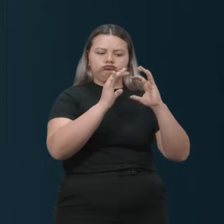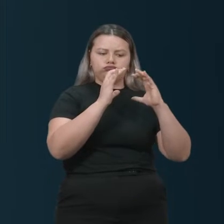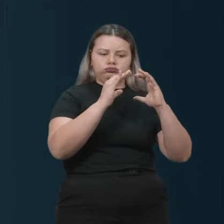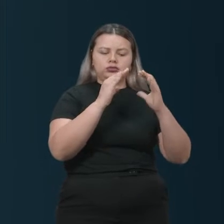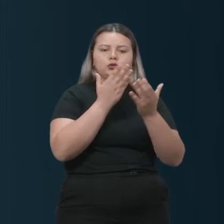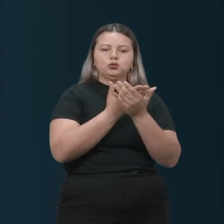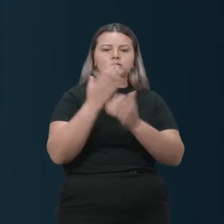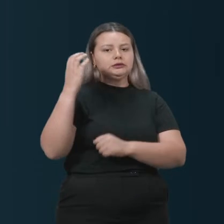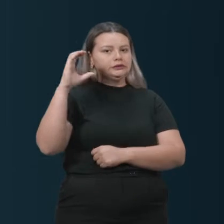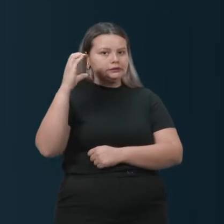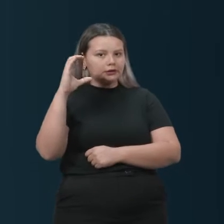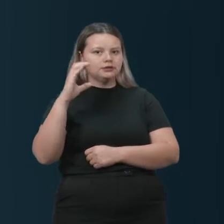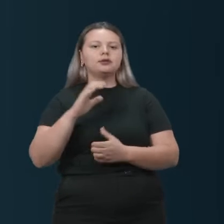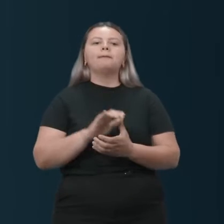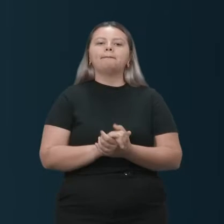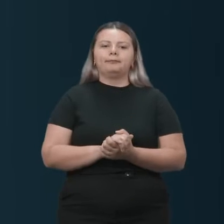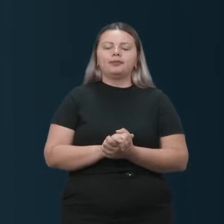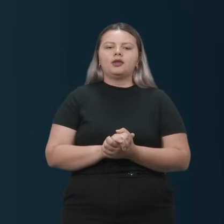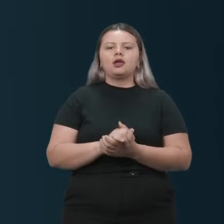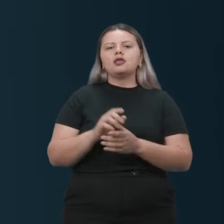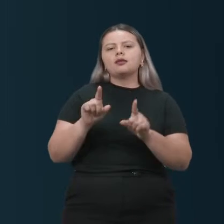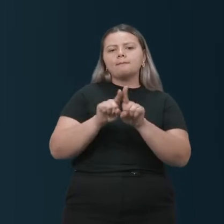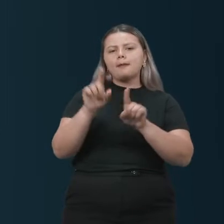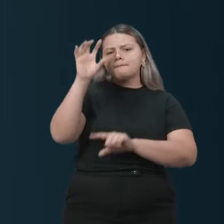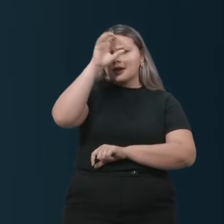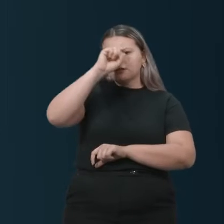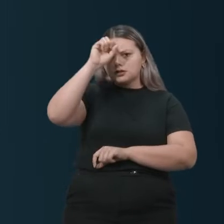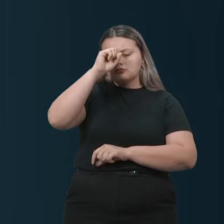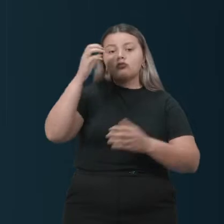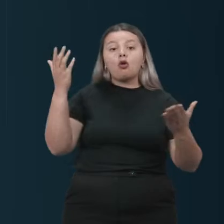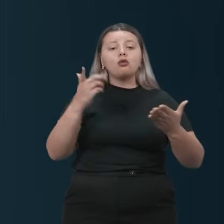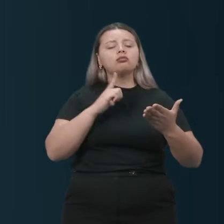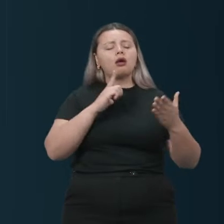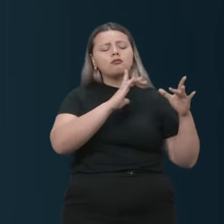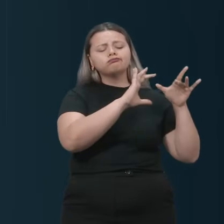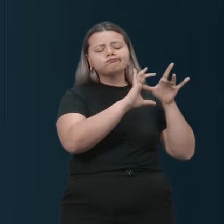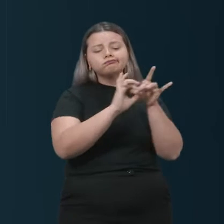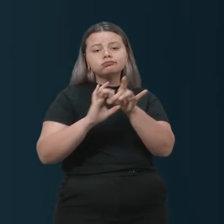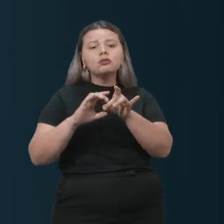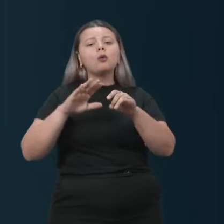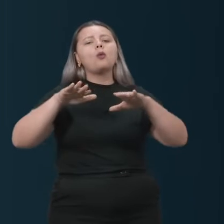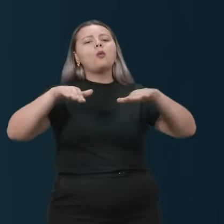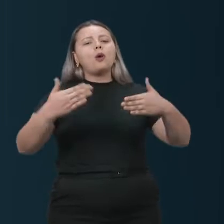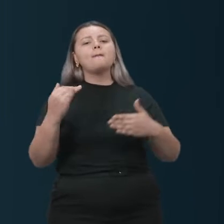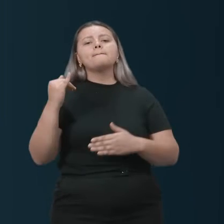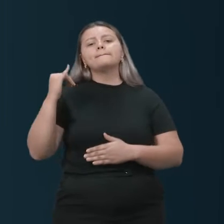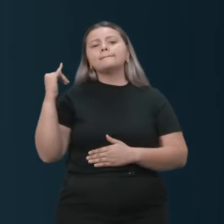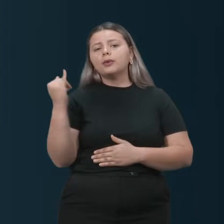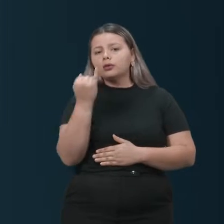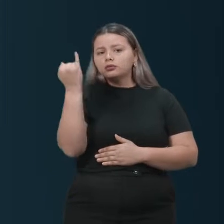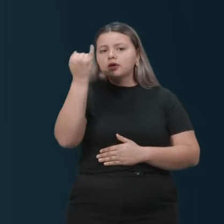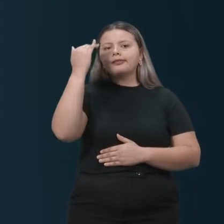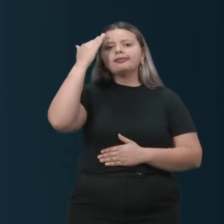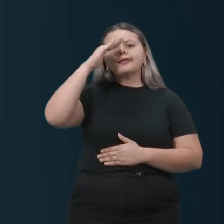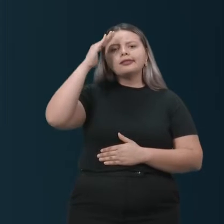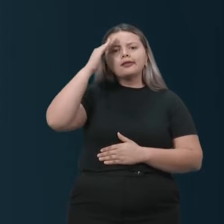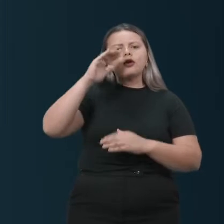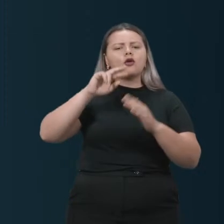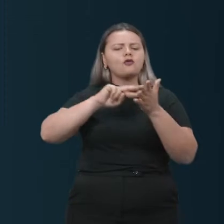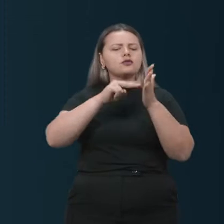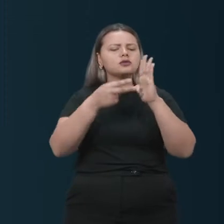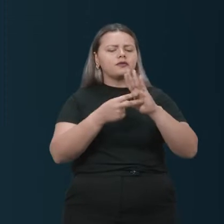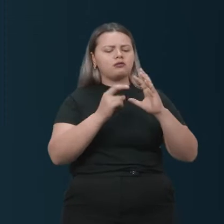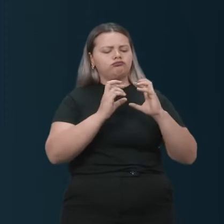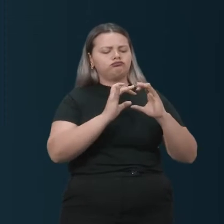e Aprendizagem. É importante fazer essa contextualização. Qual que é a importância de entender sobre